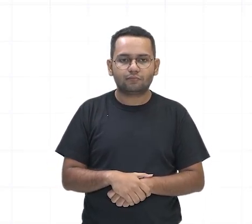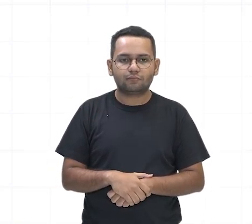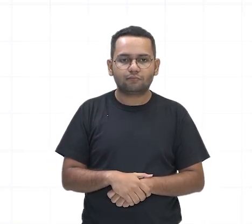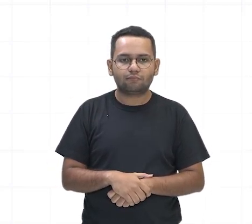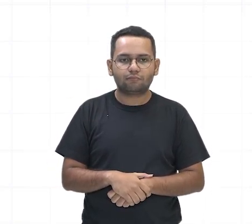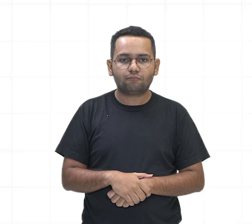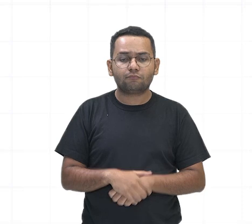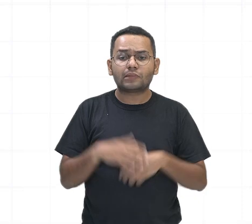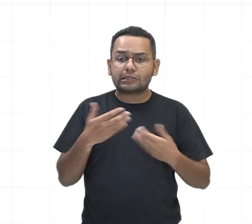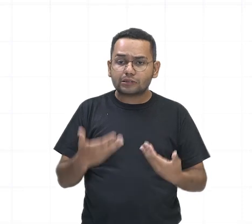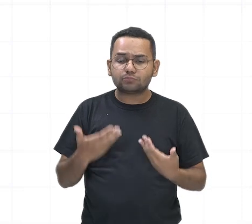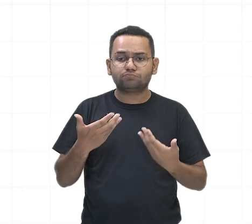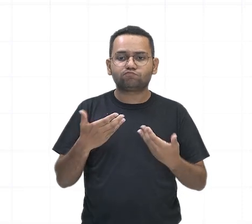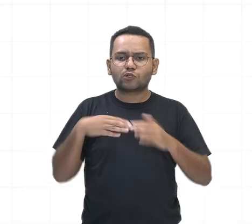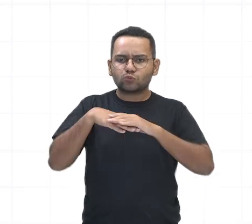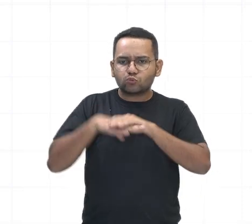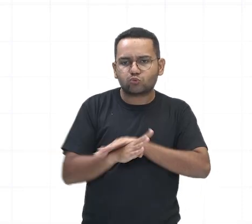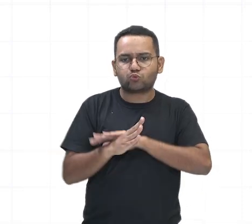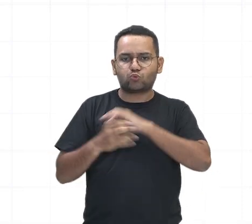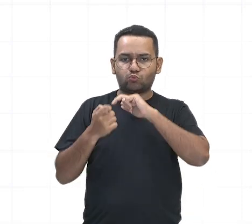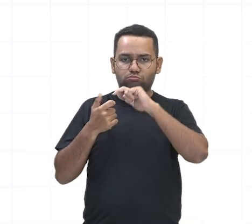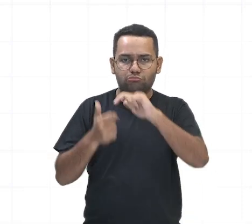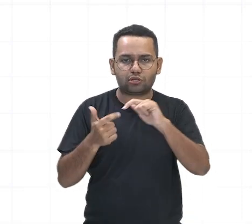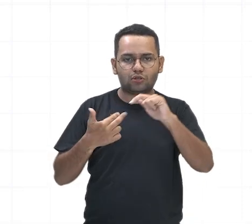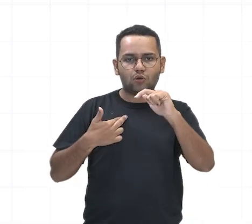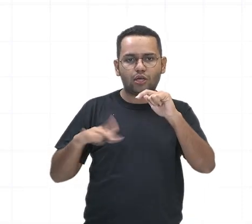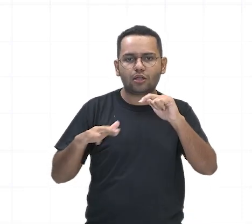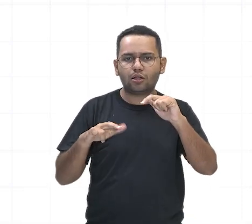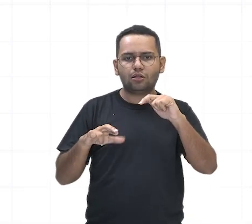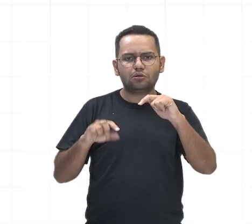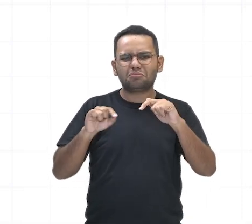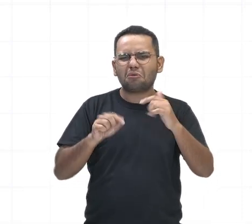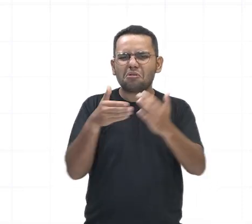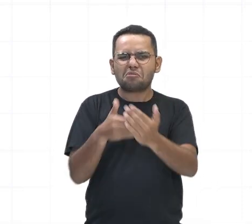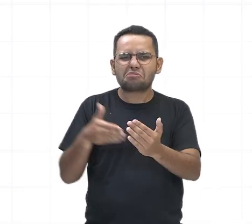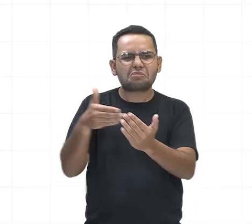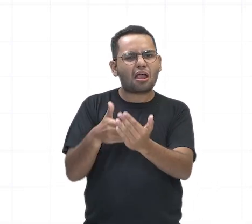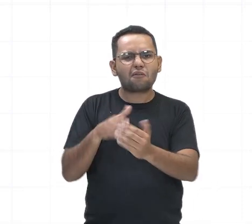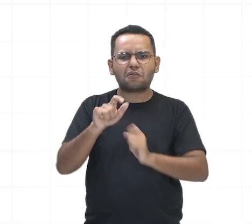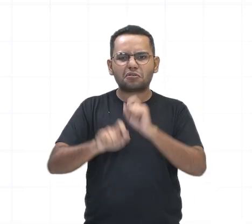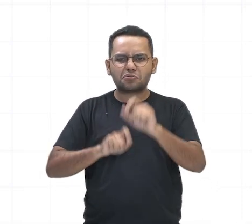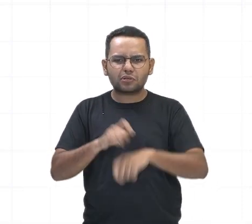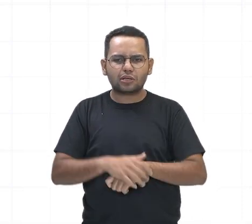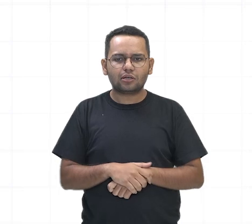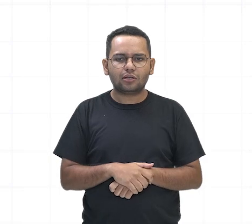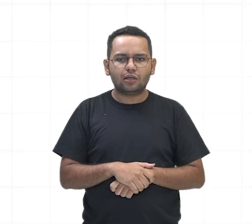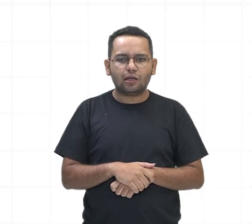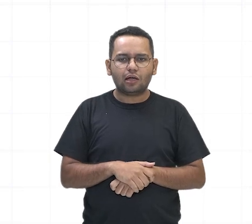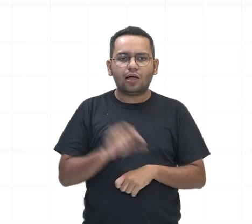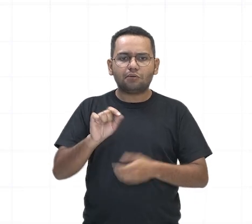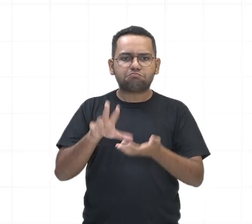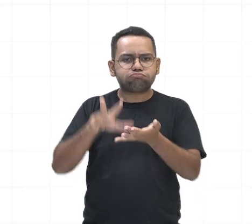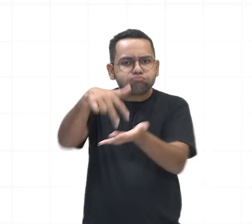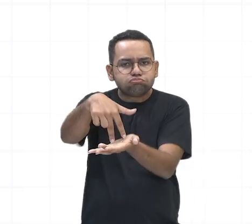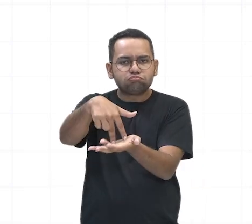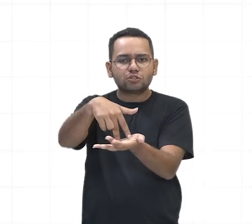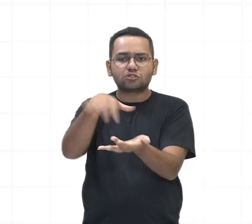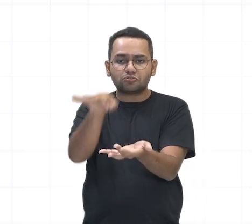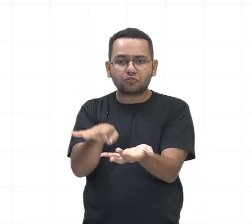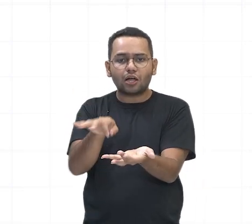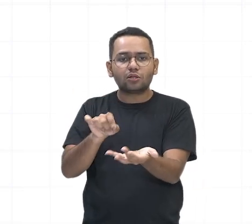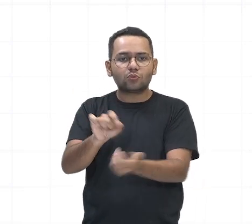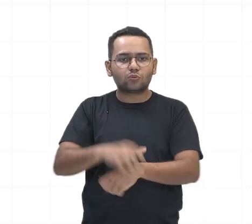religiosas e culturais diversas não nos devem impedir de assumir um posicionamento ativo e comum contra todas as formas